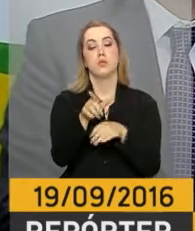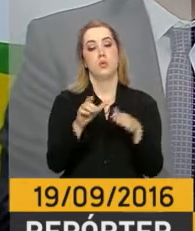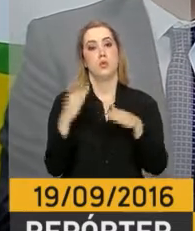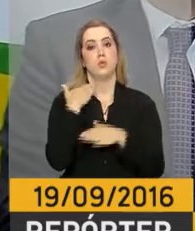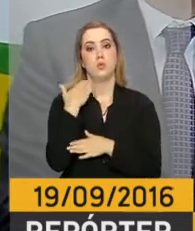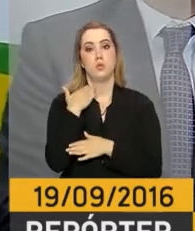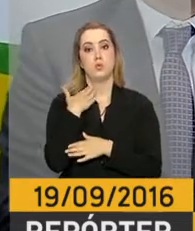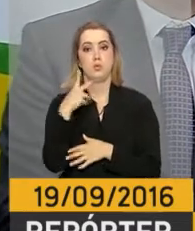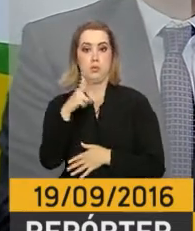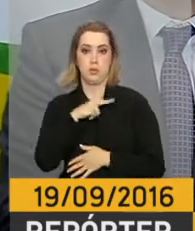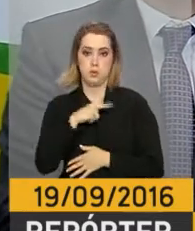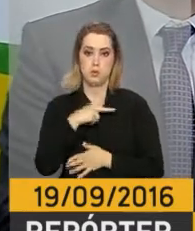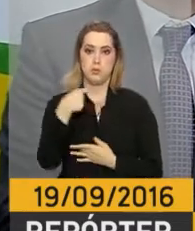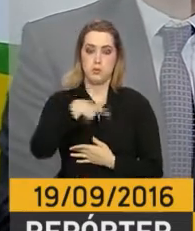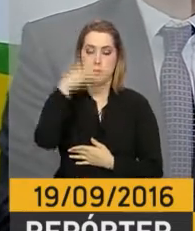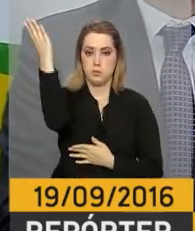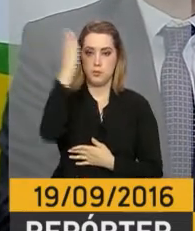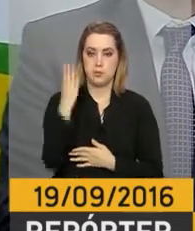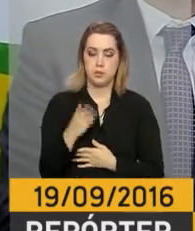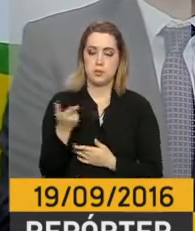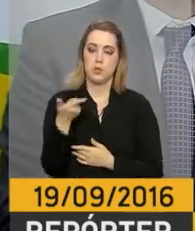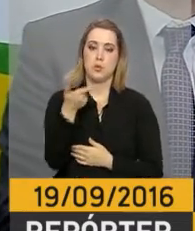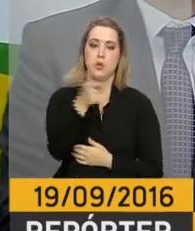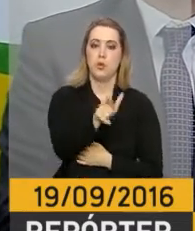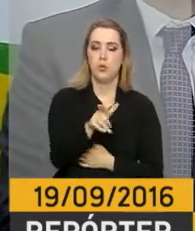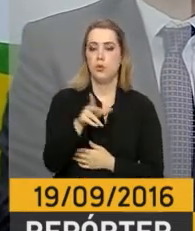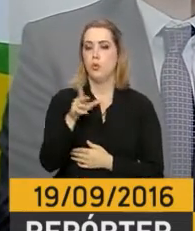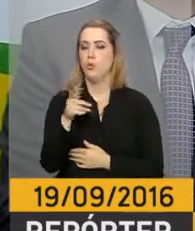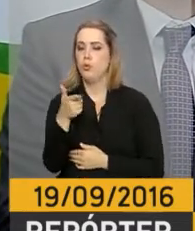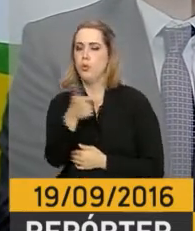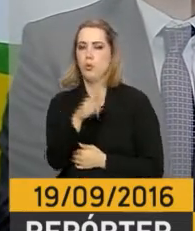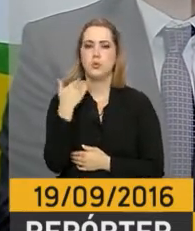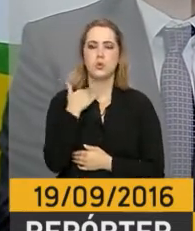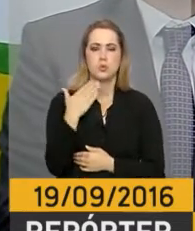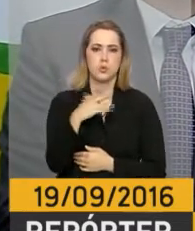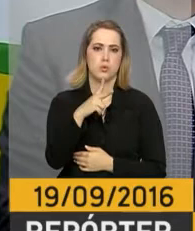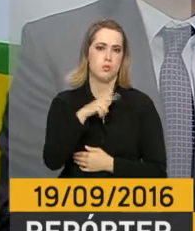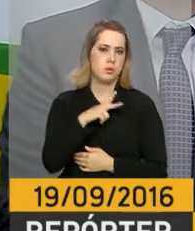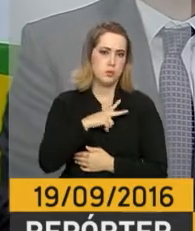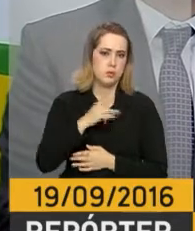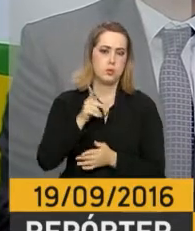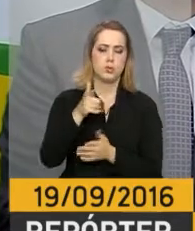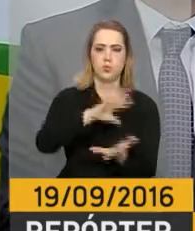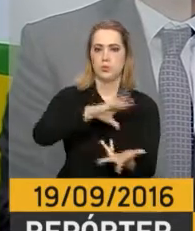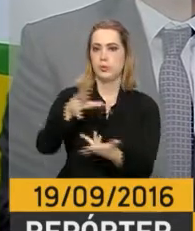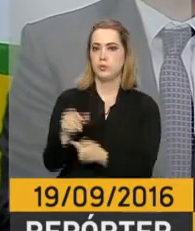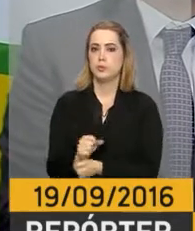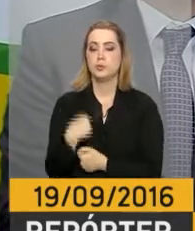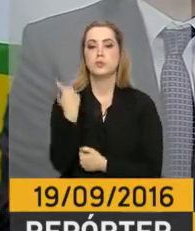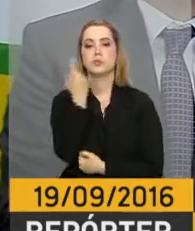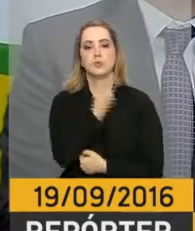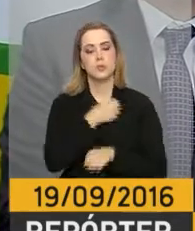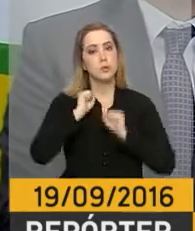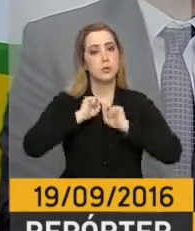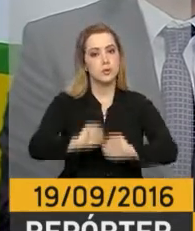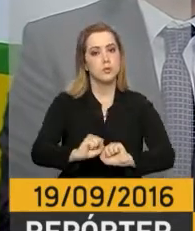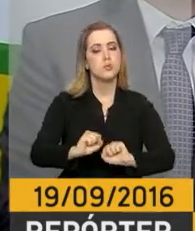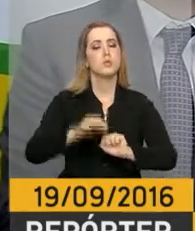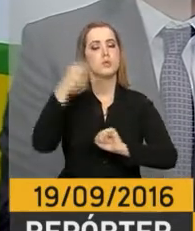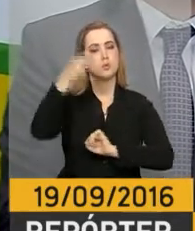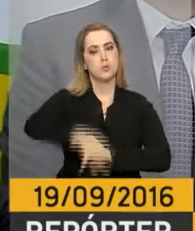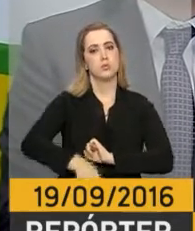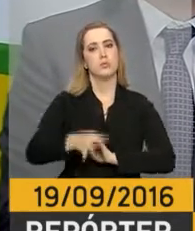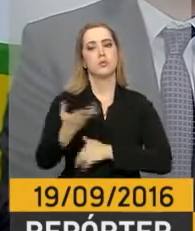privados brasileiros e os estrangeiros, para que nós possamos efetivamente viver